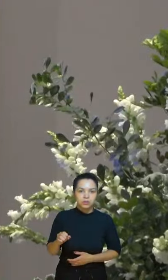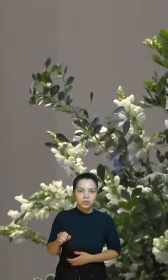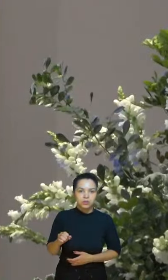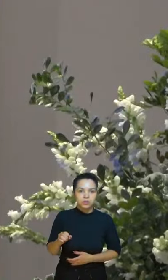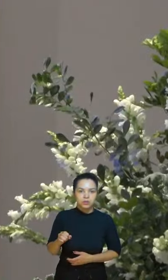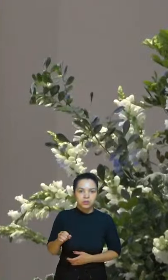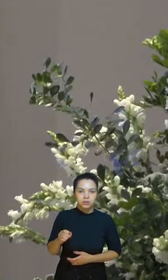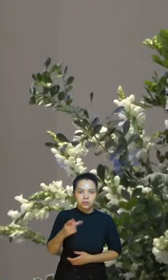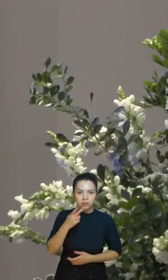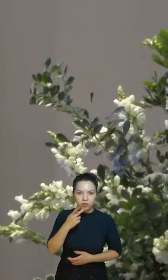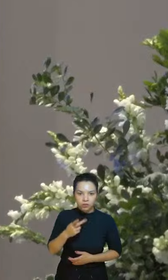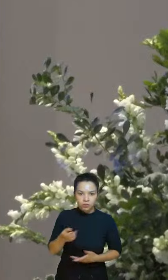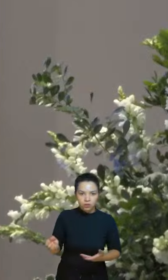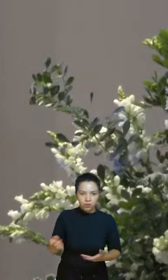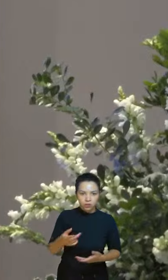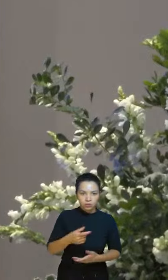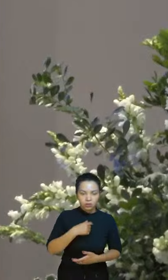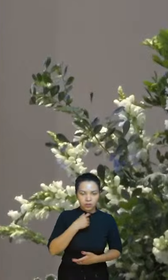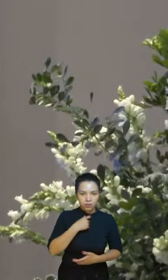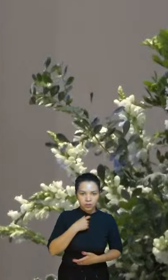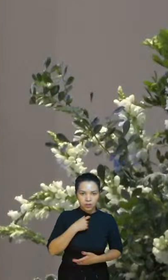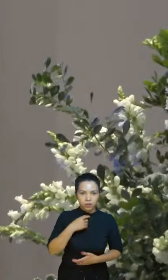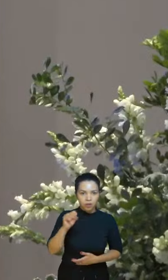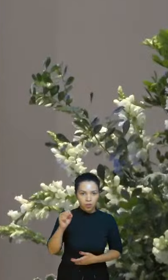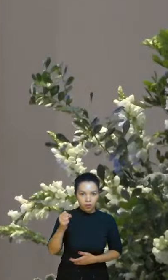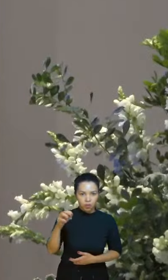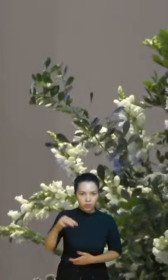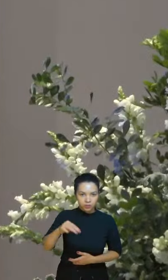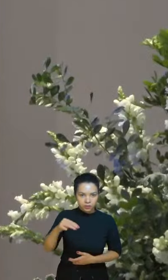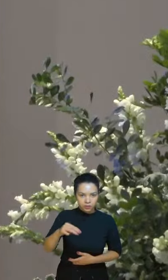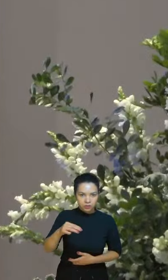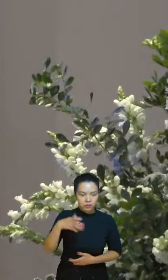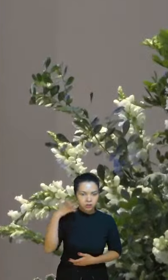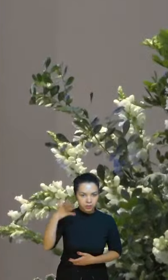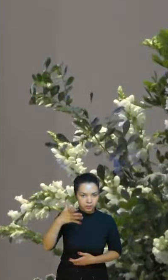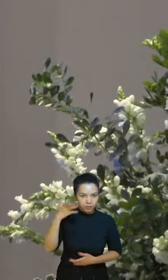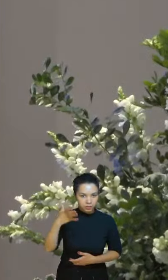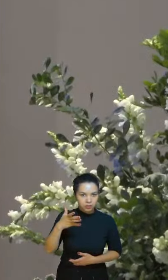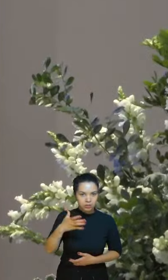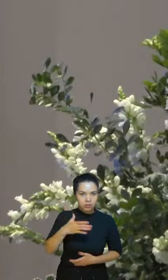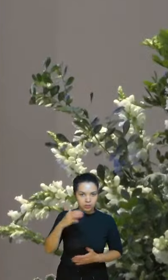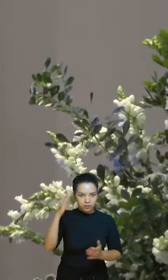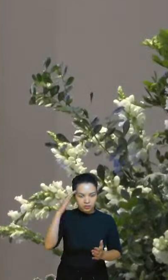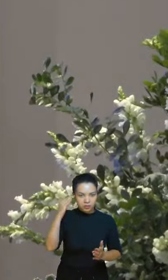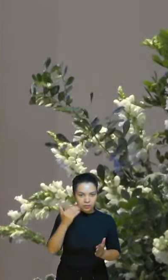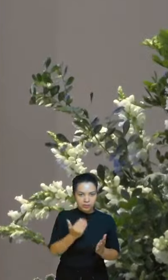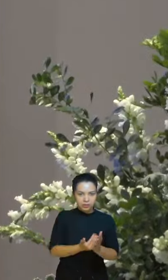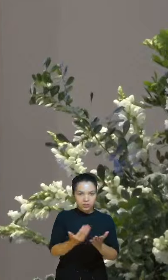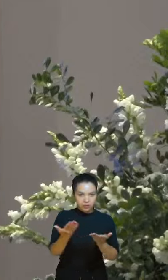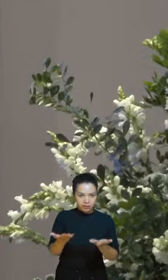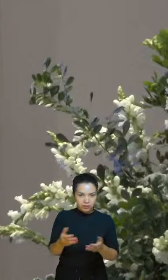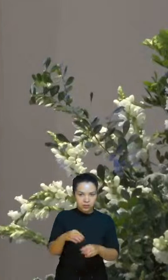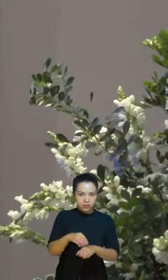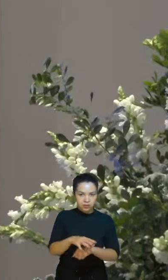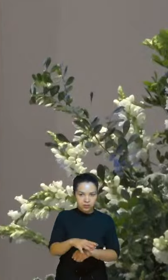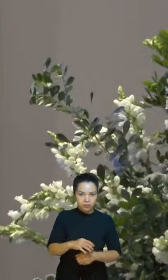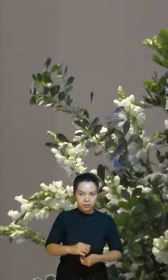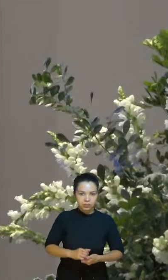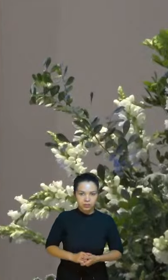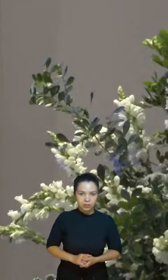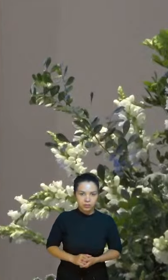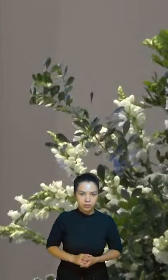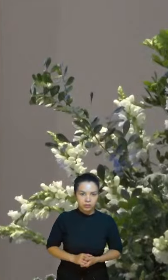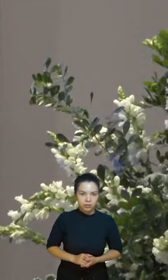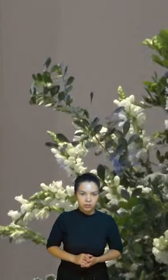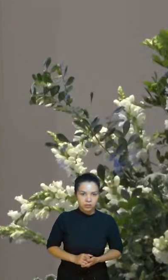padres que falasse no máximo em 8 minutos vou tentar seguir a apresentação do Papa e e segundo dizendo